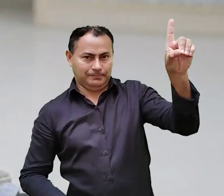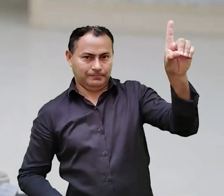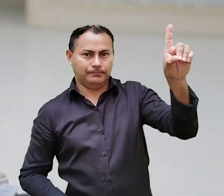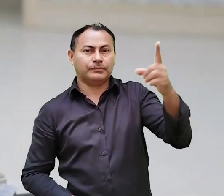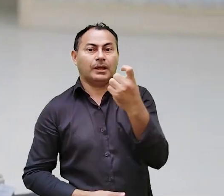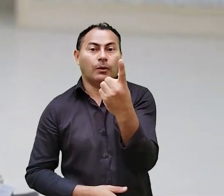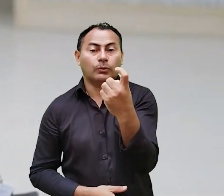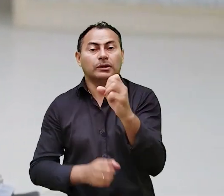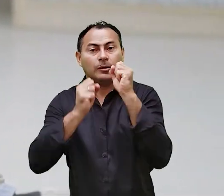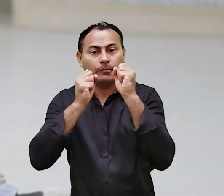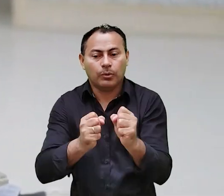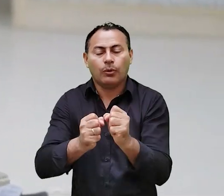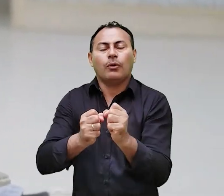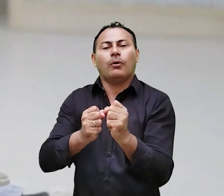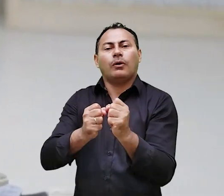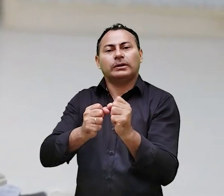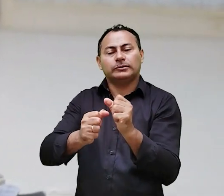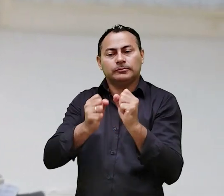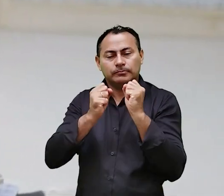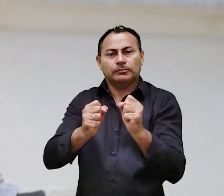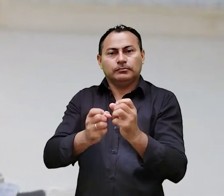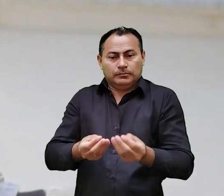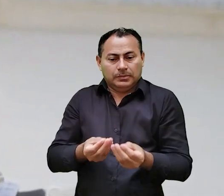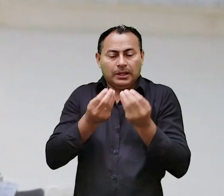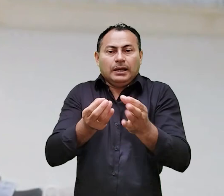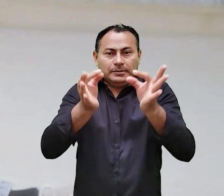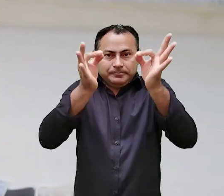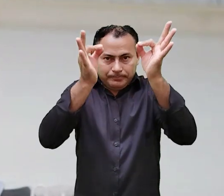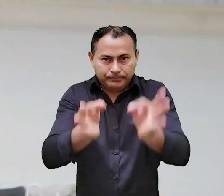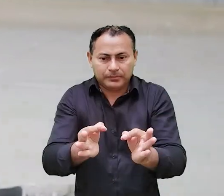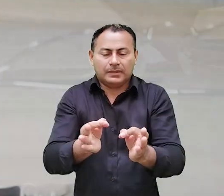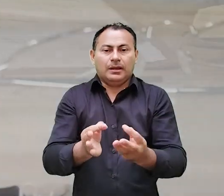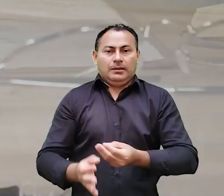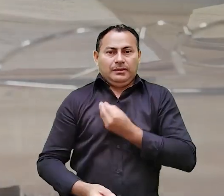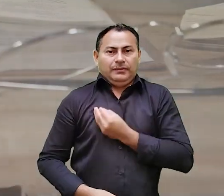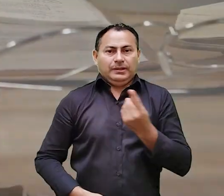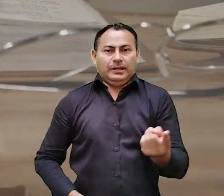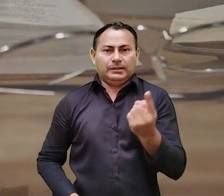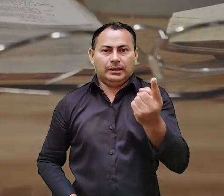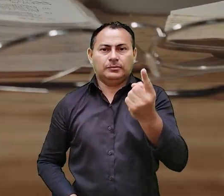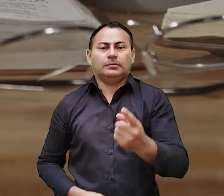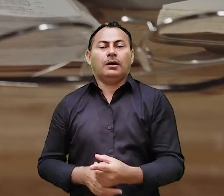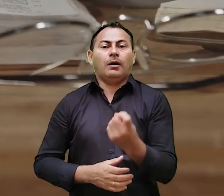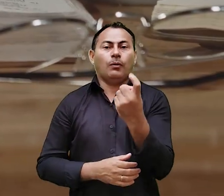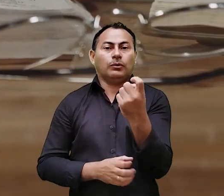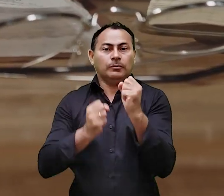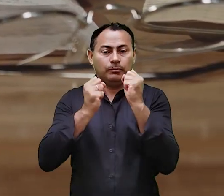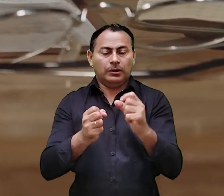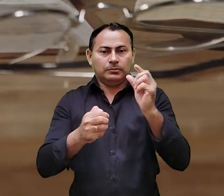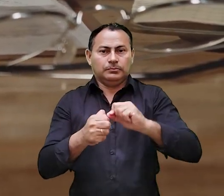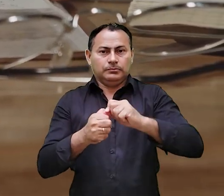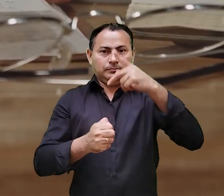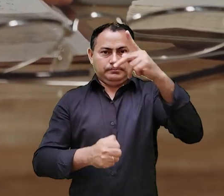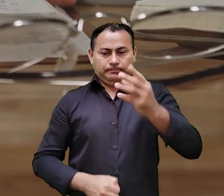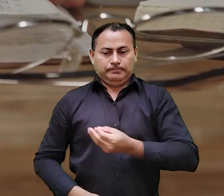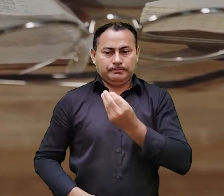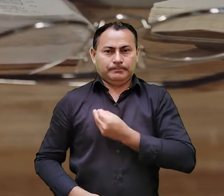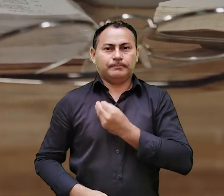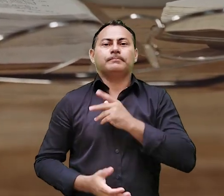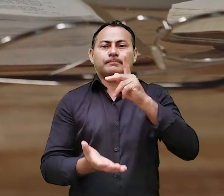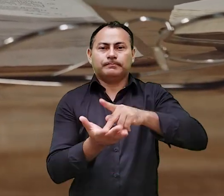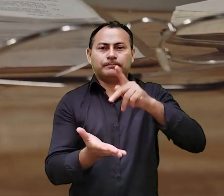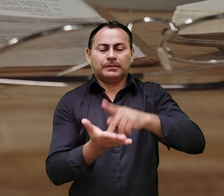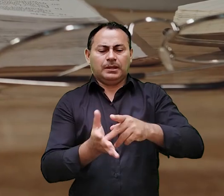de Deus, a única que pode redimir, a única que pode dar certeza de vida eterna, a única que pode fazer a sua